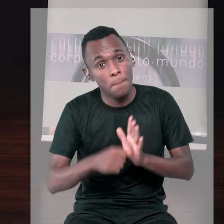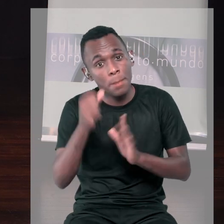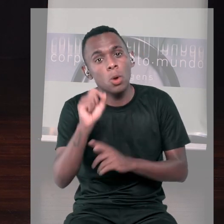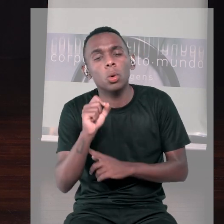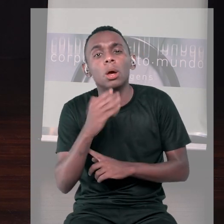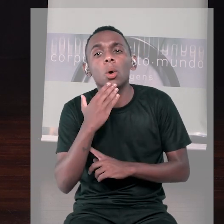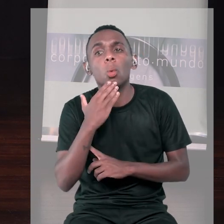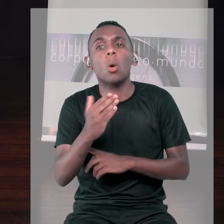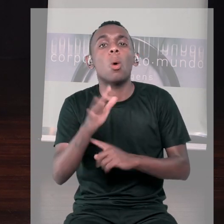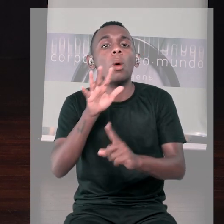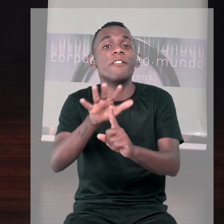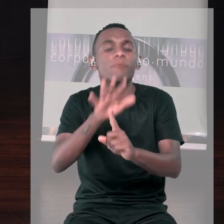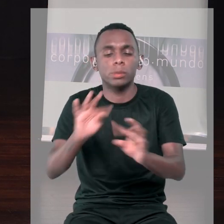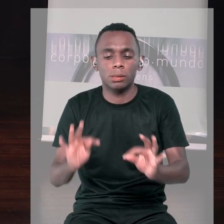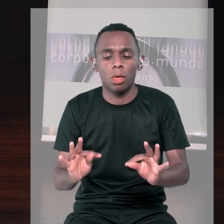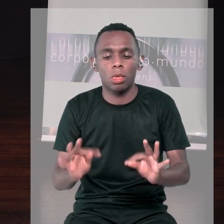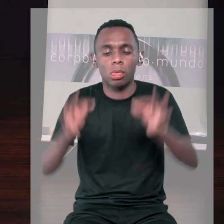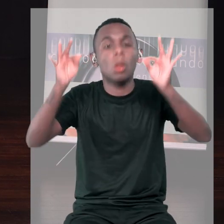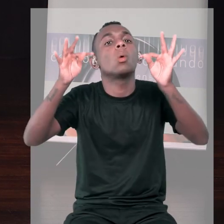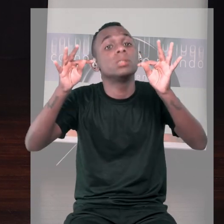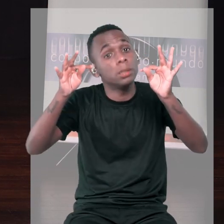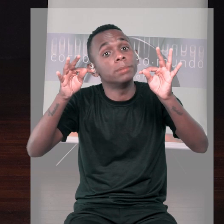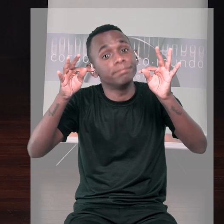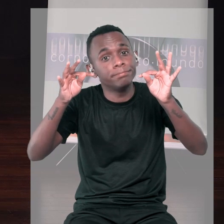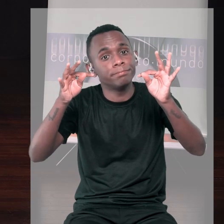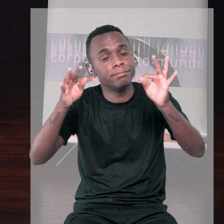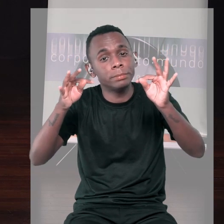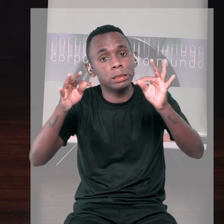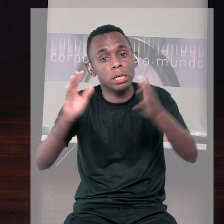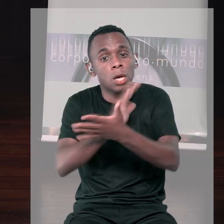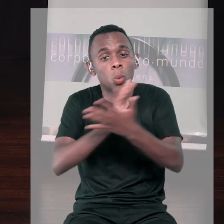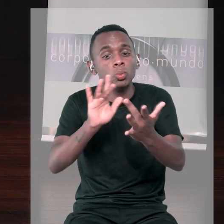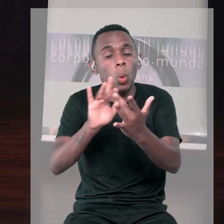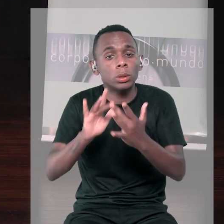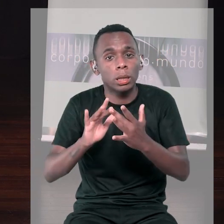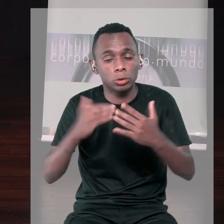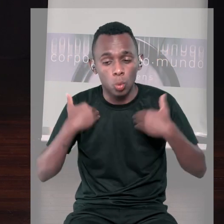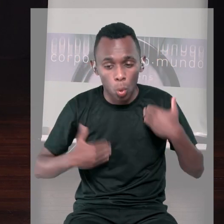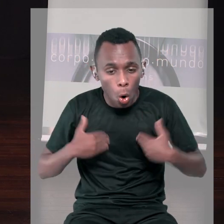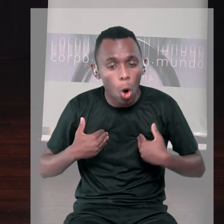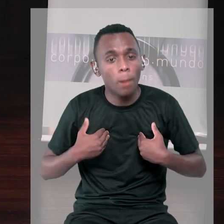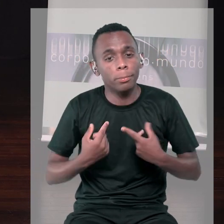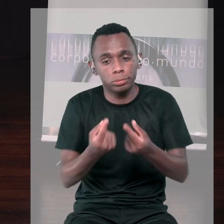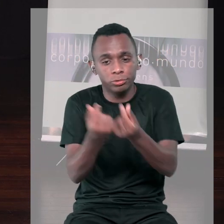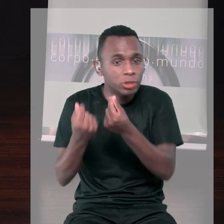o impacto da tecnologia, né, em corpos, bens e